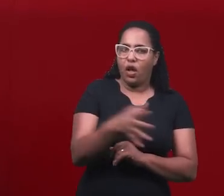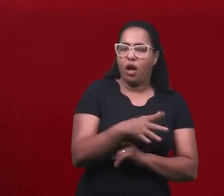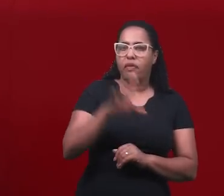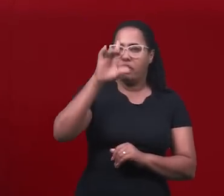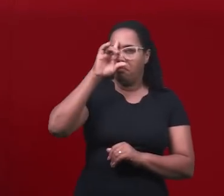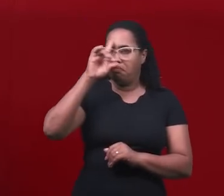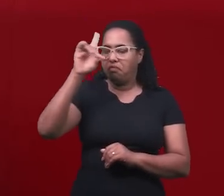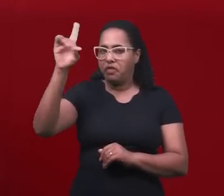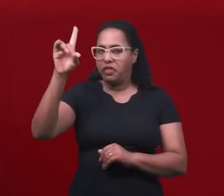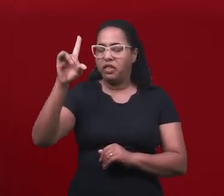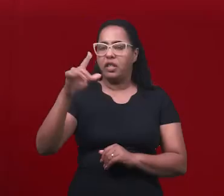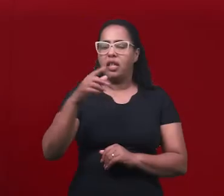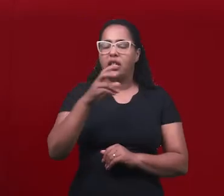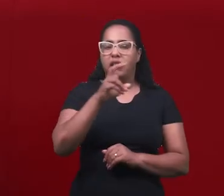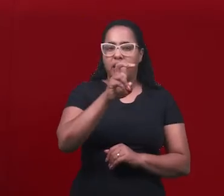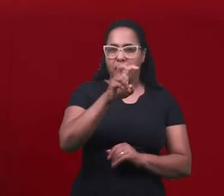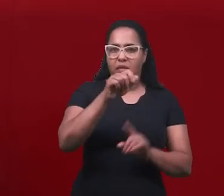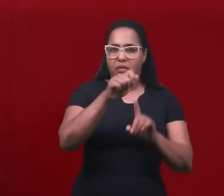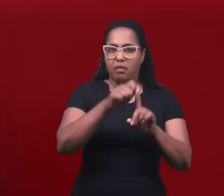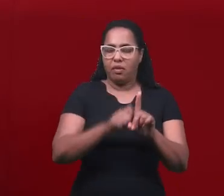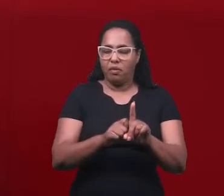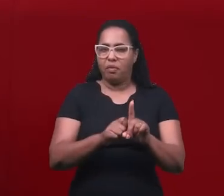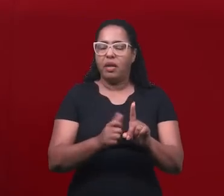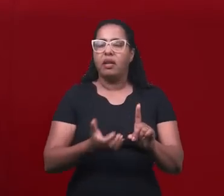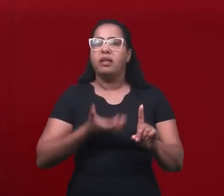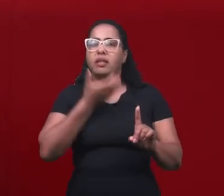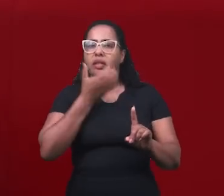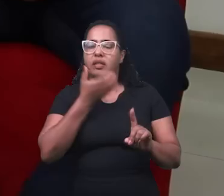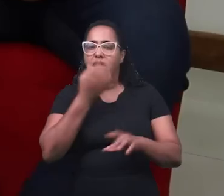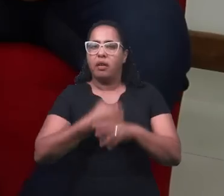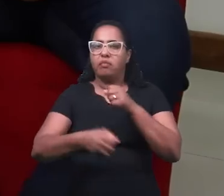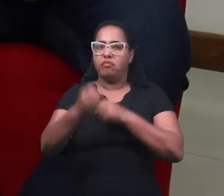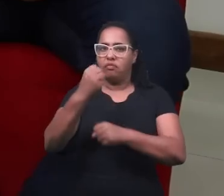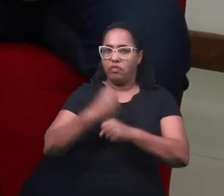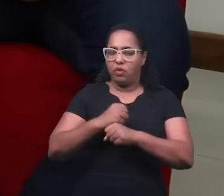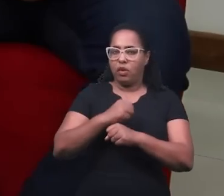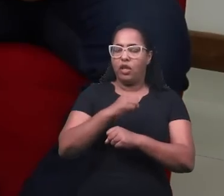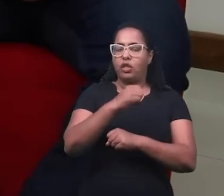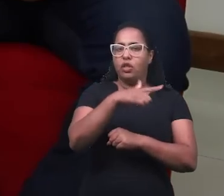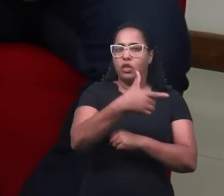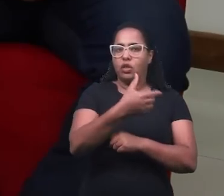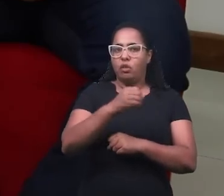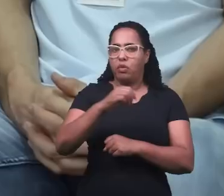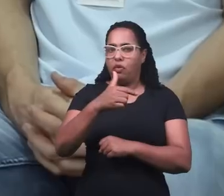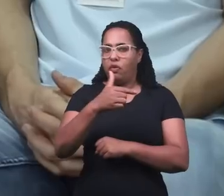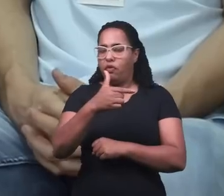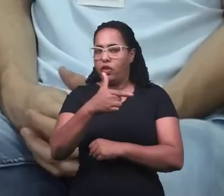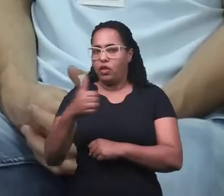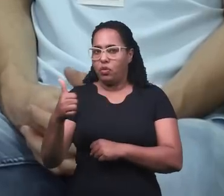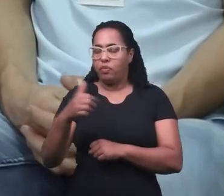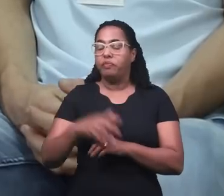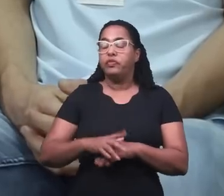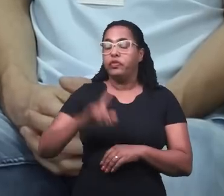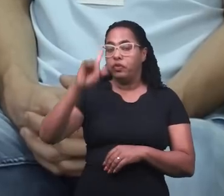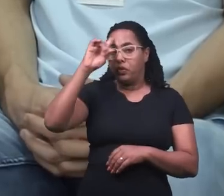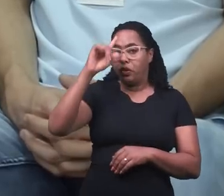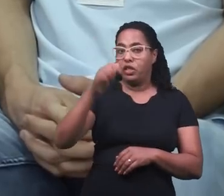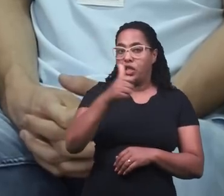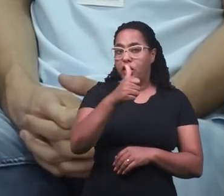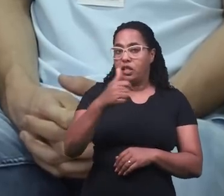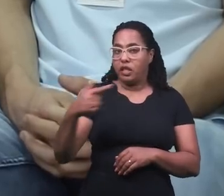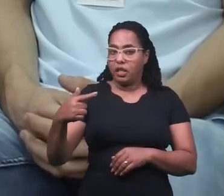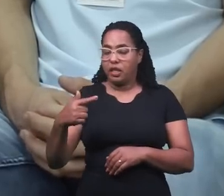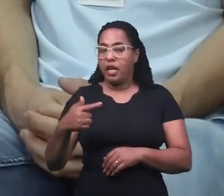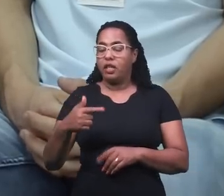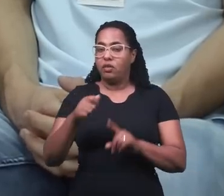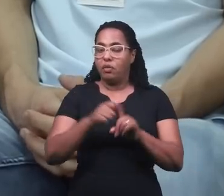lei. Isso foi no dia 5 de dezembro do ano passado, 2021. Quando foi no dia